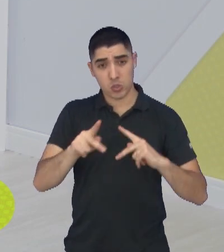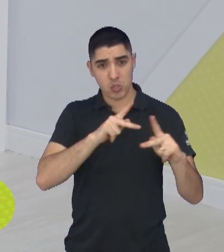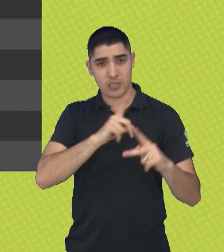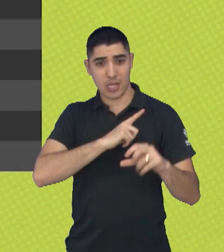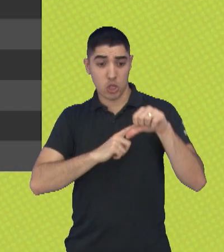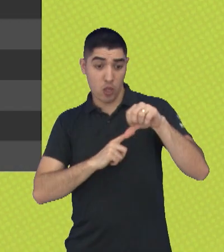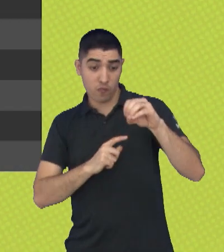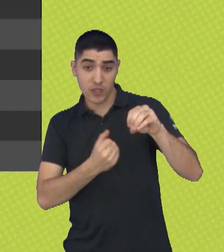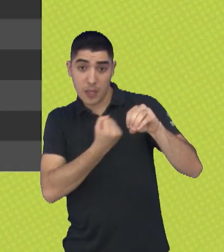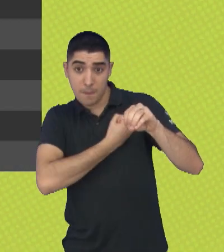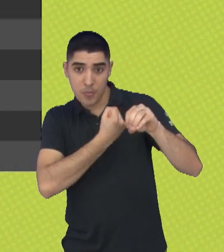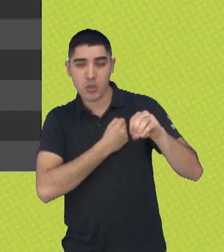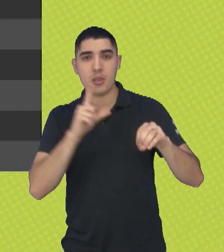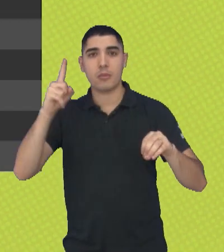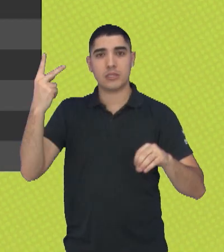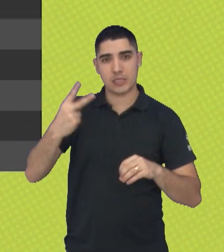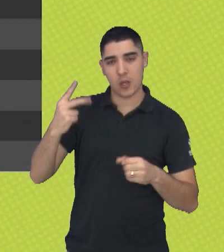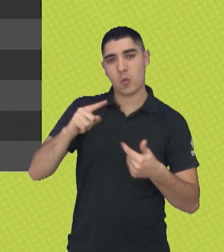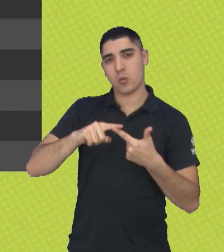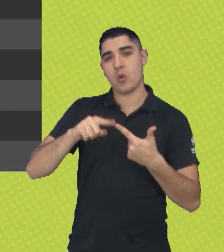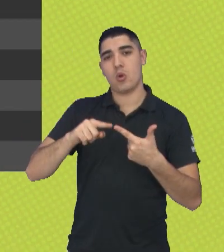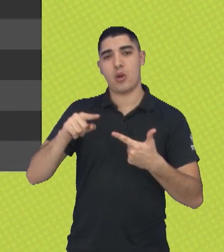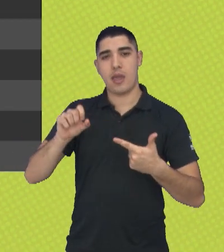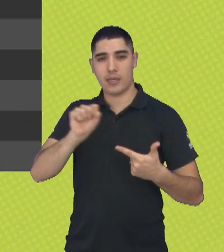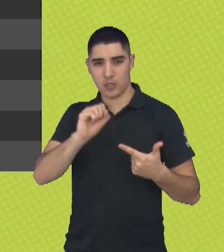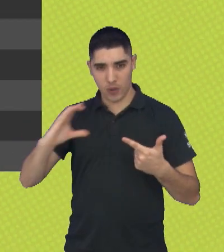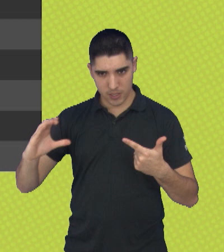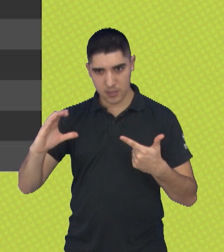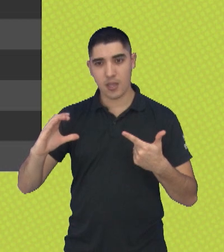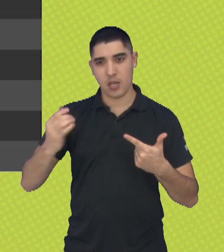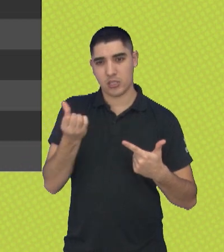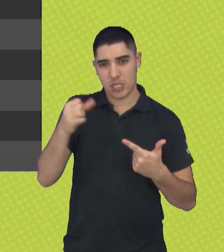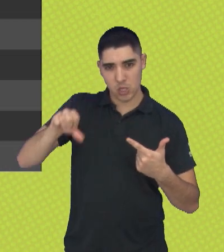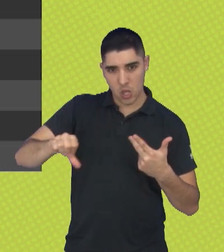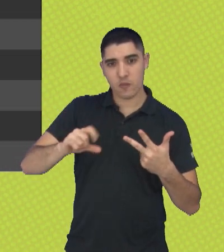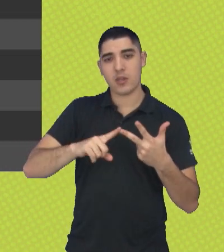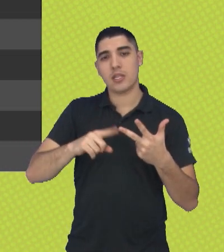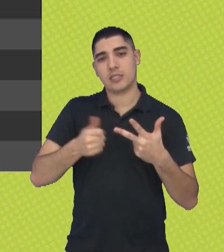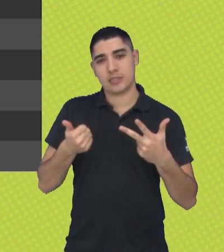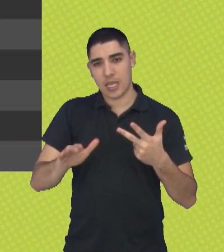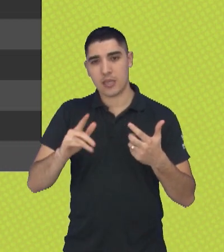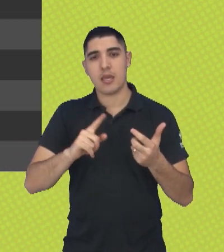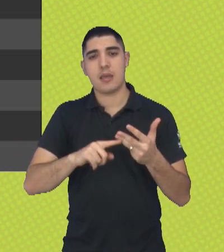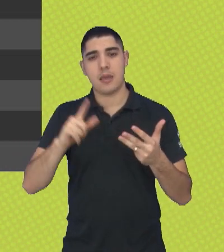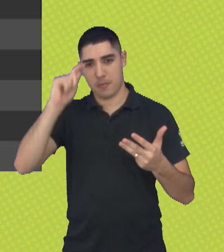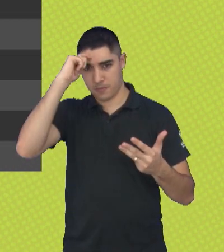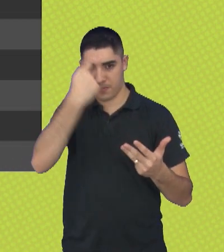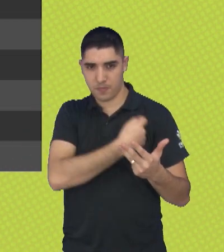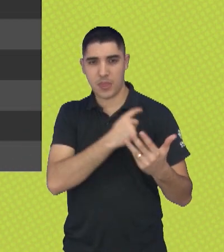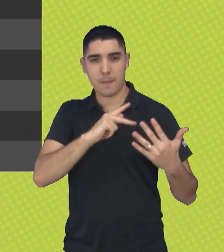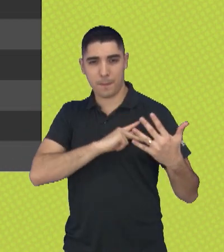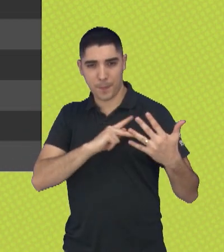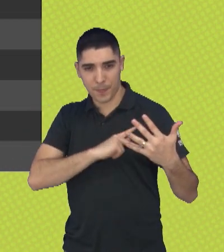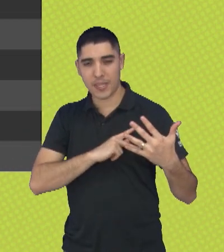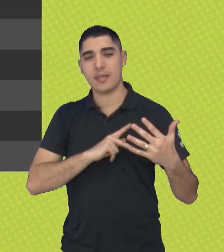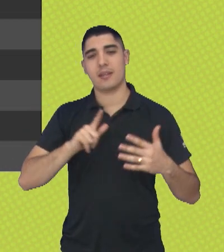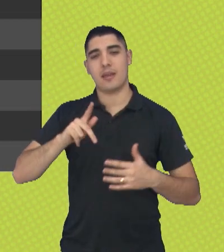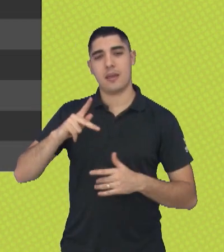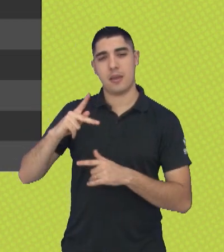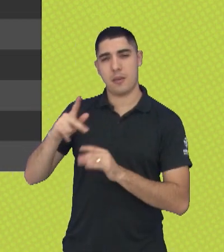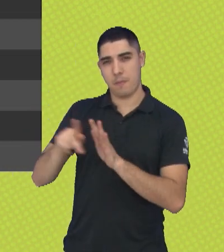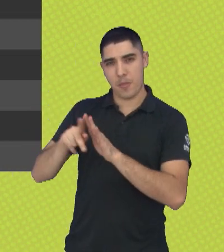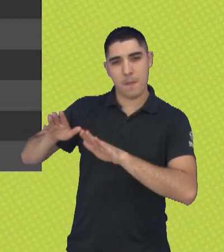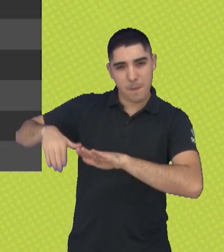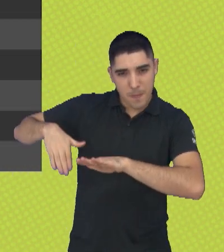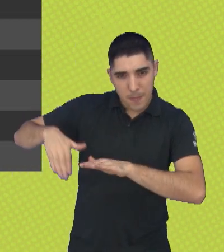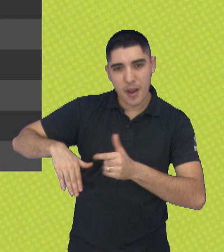90 pontos, segundo São Caetano, terceiro Santos, depois Rio Preto, Pinda, Praia Grande, Franca, Araraquara, Sorocaba e também